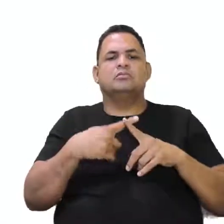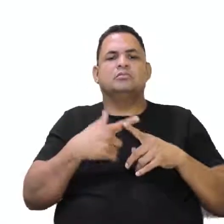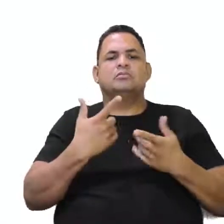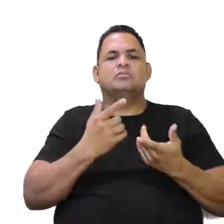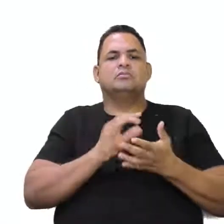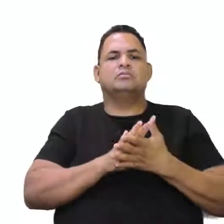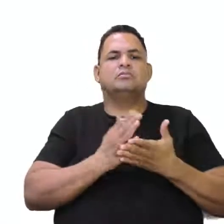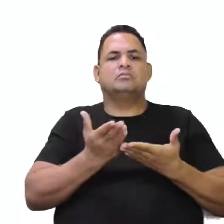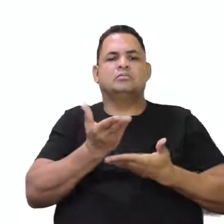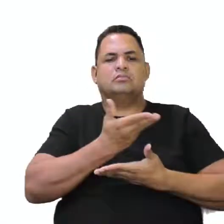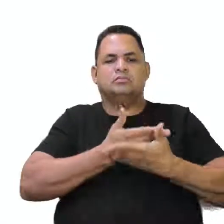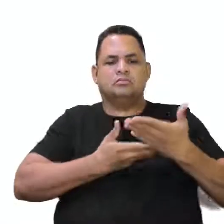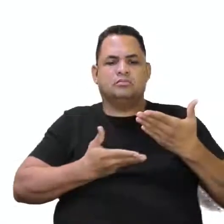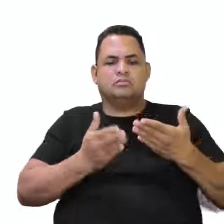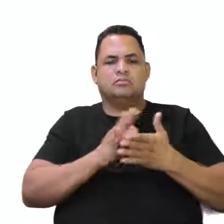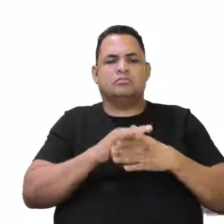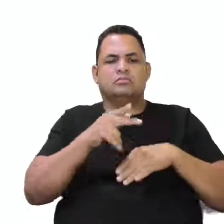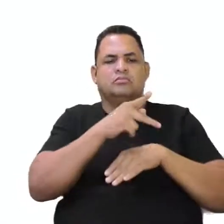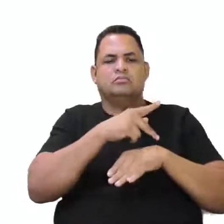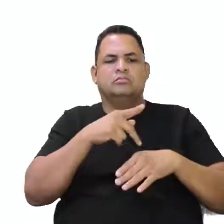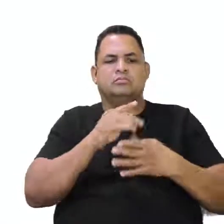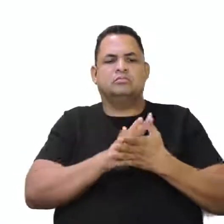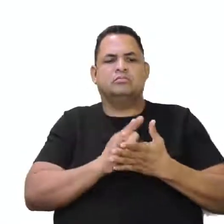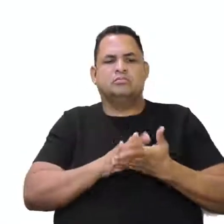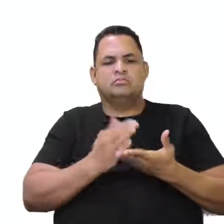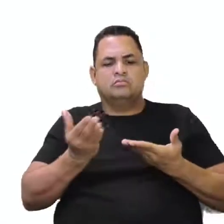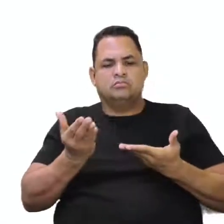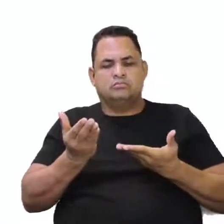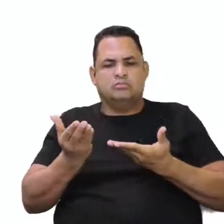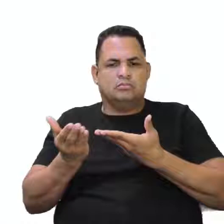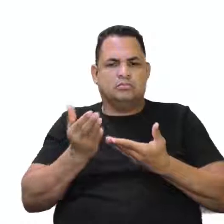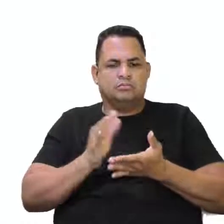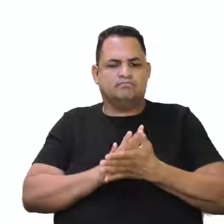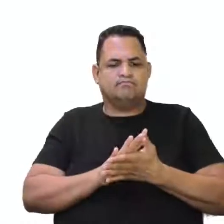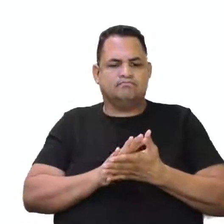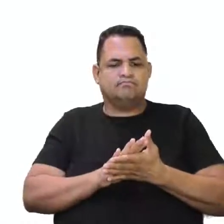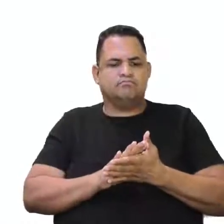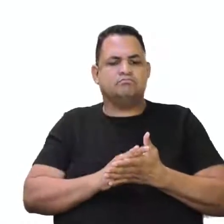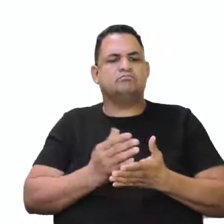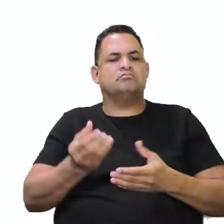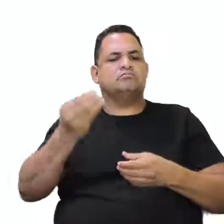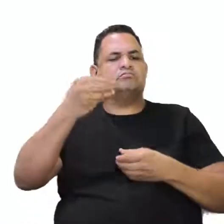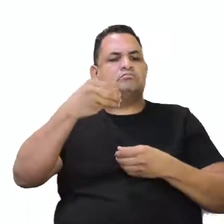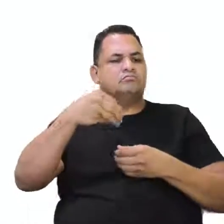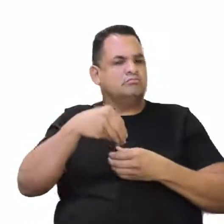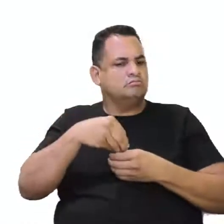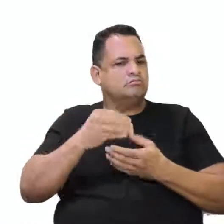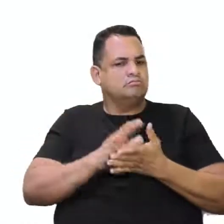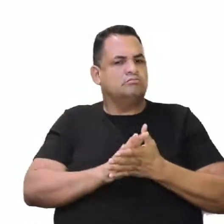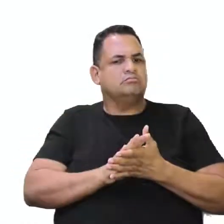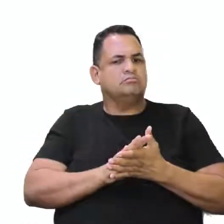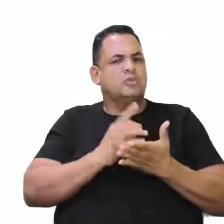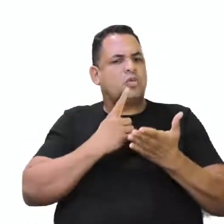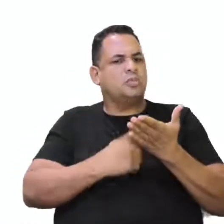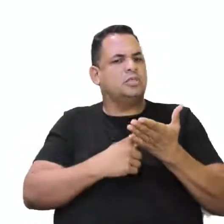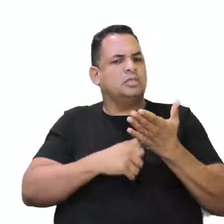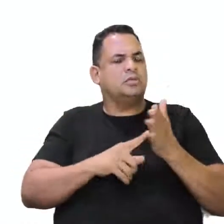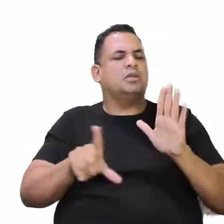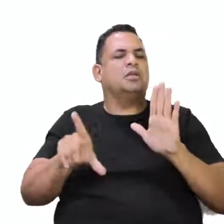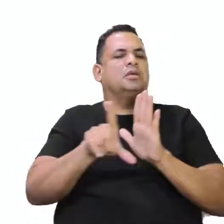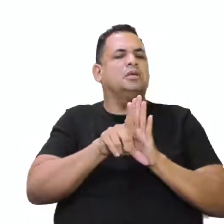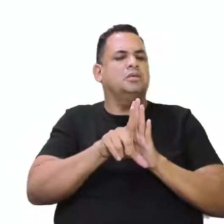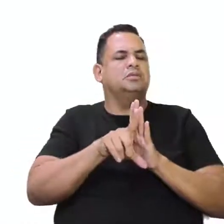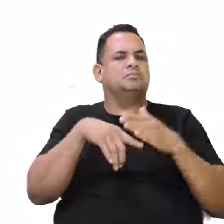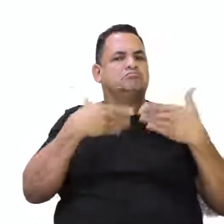essas negociações entre os países de forma cordial, de forma ali, né, em cima da mesa, né, tudo ali às